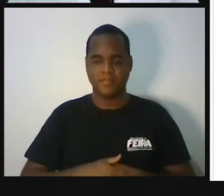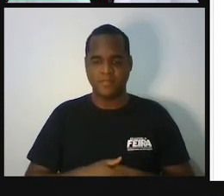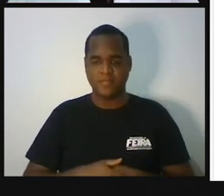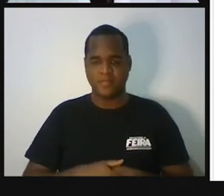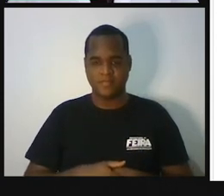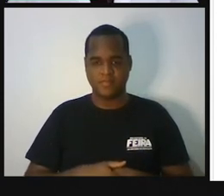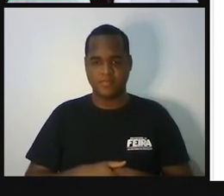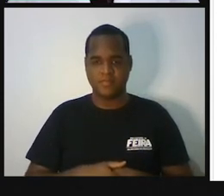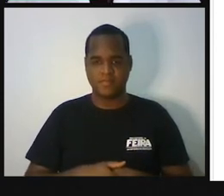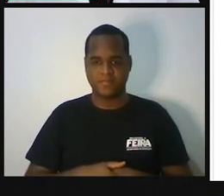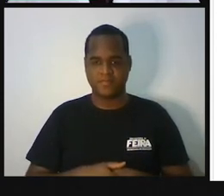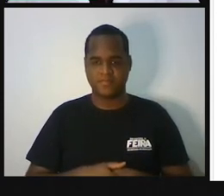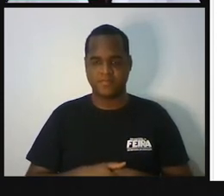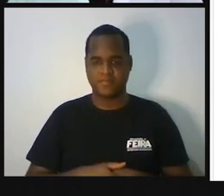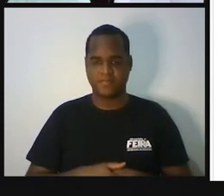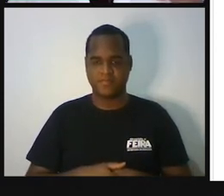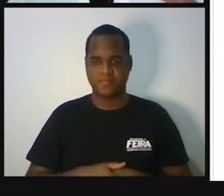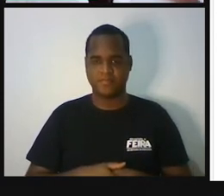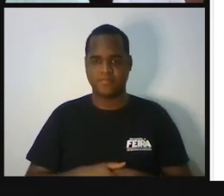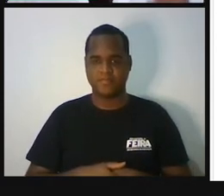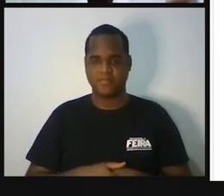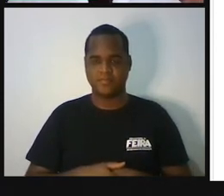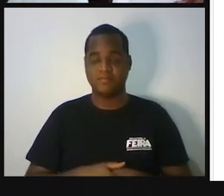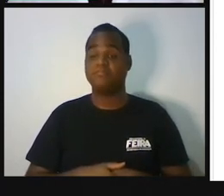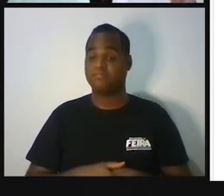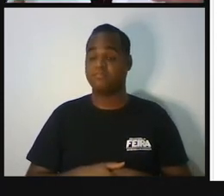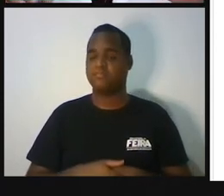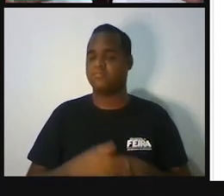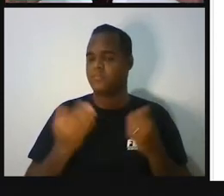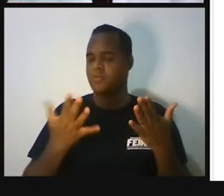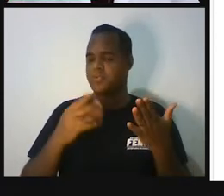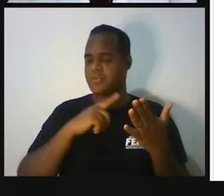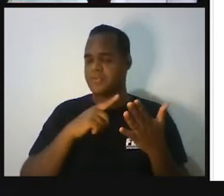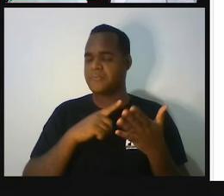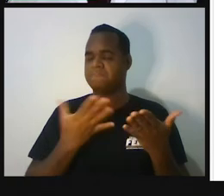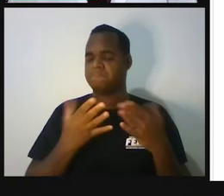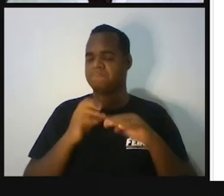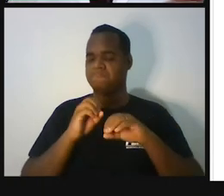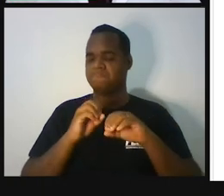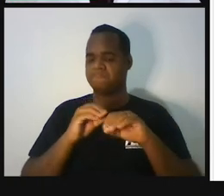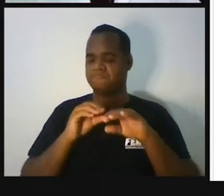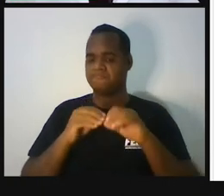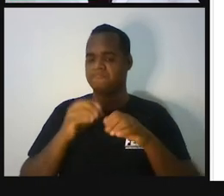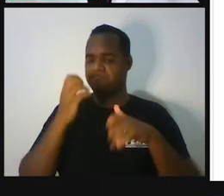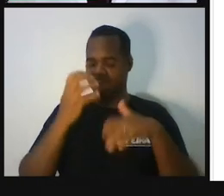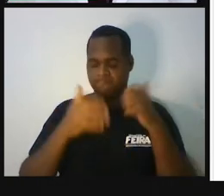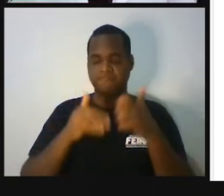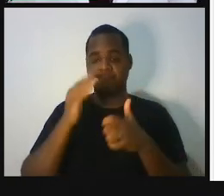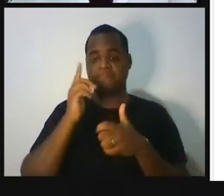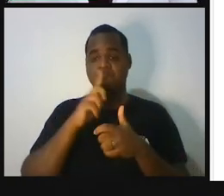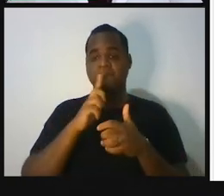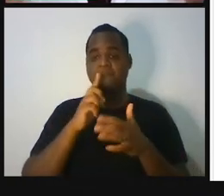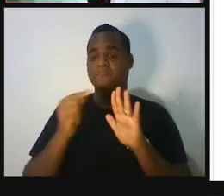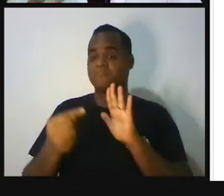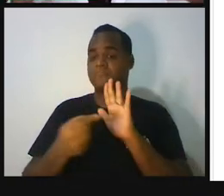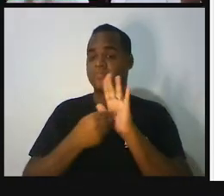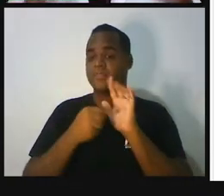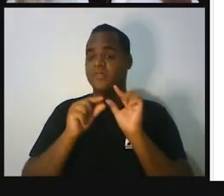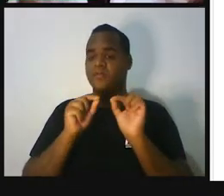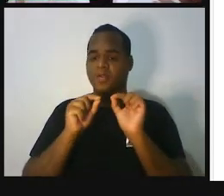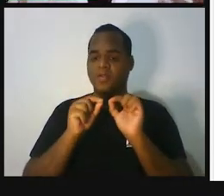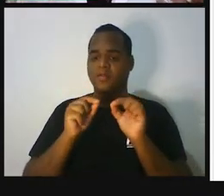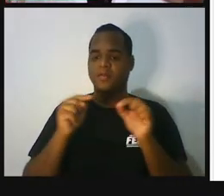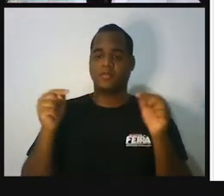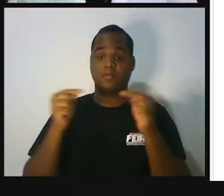belezinha bacana Isso é o que a gente tem para aula para essa aula a gente cumpriu aqui o nosso objetivo que